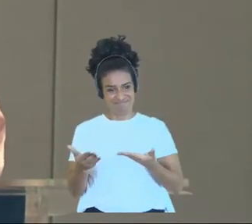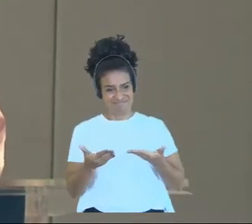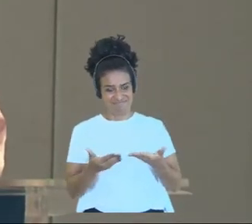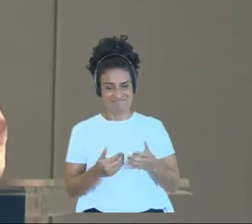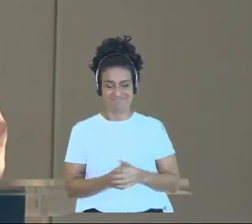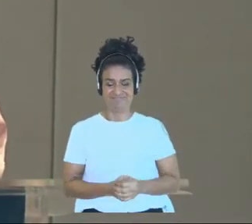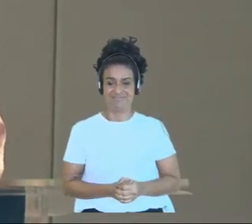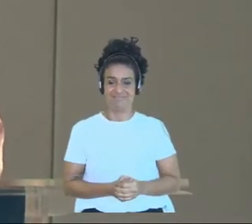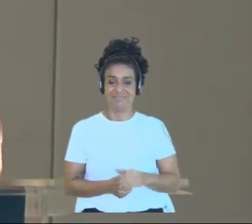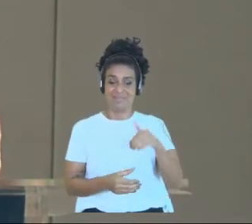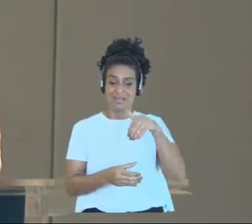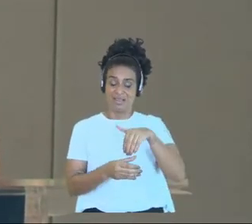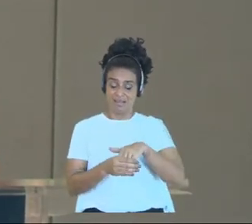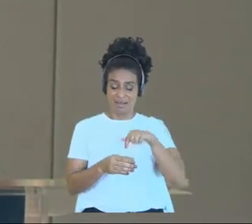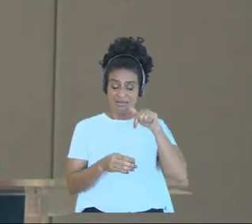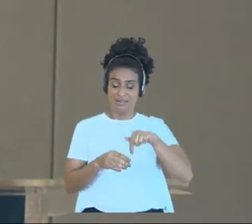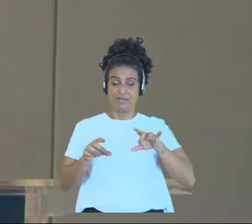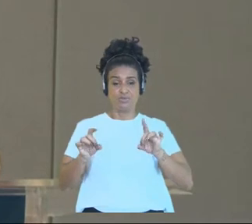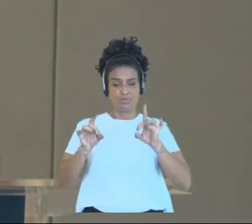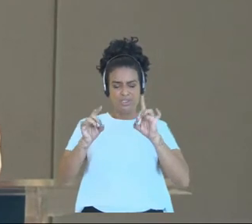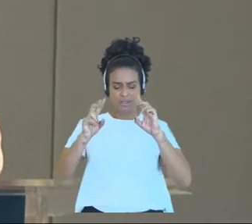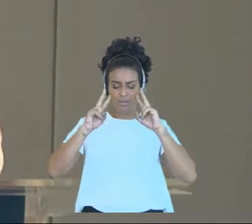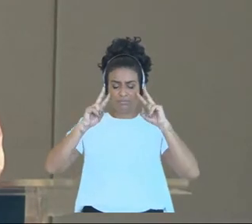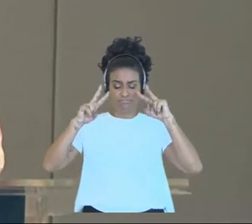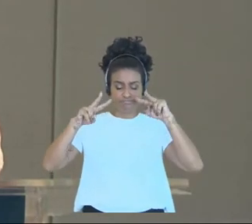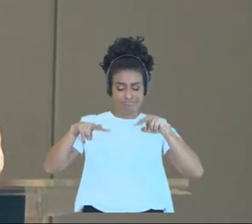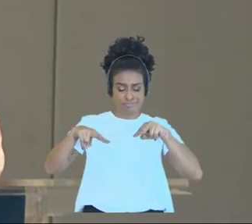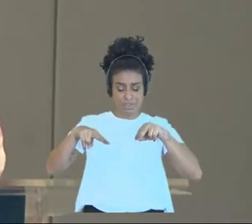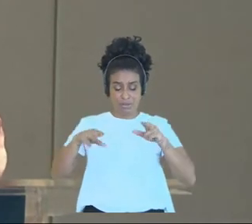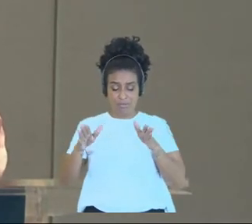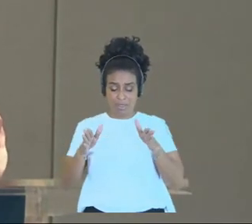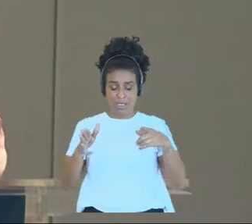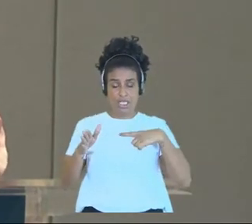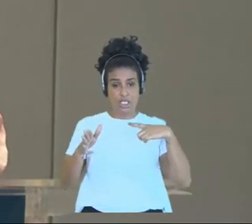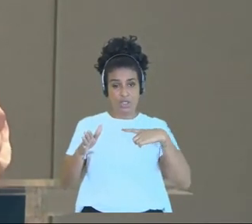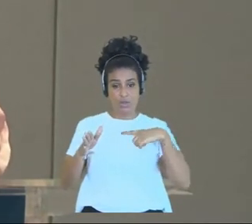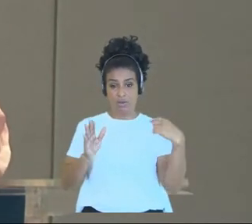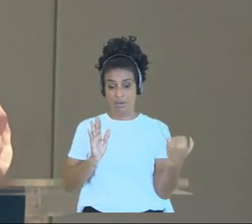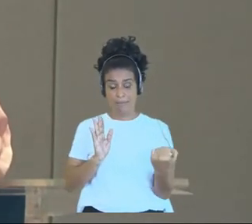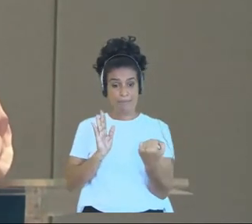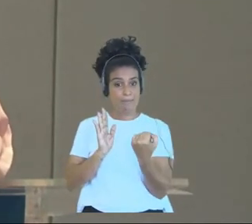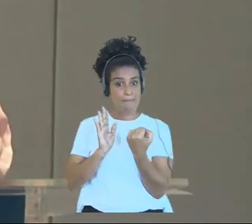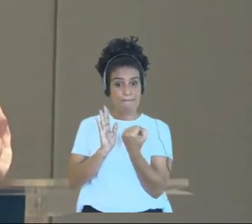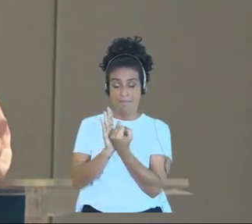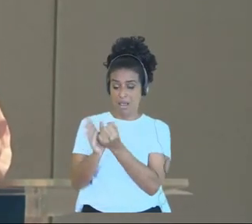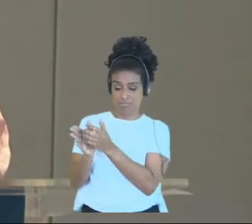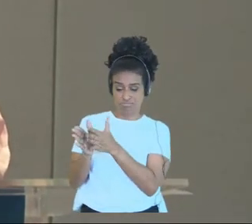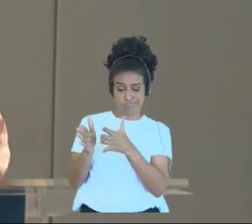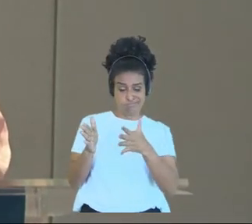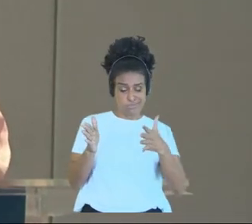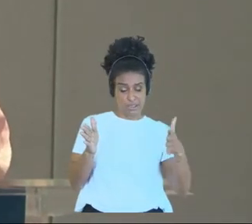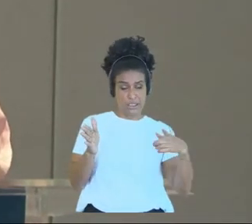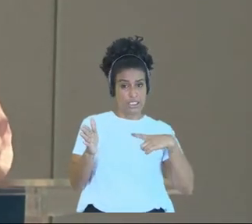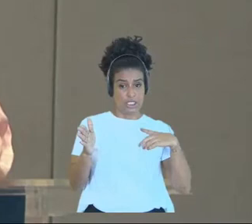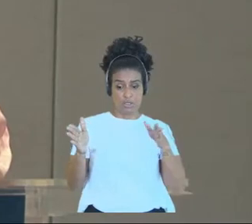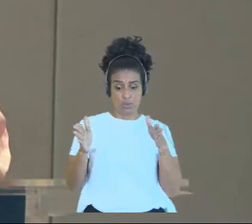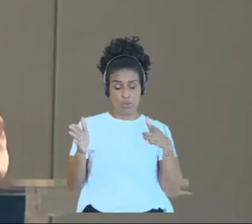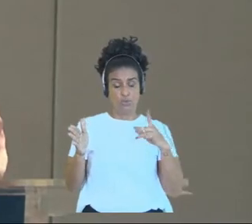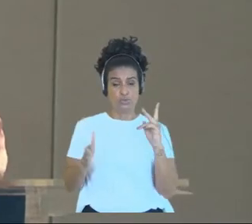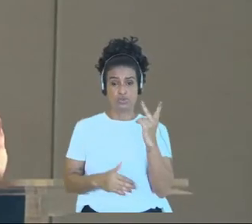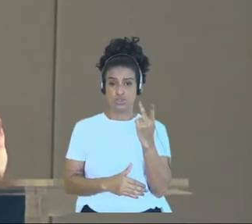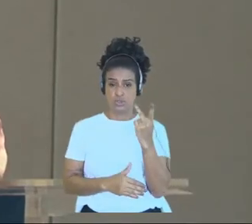Esta eleição é especial e é considerada histórica. O resultado das eleições está